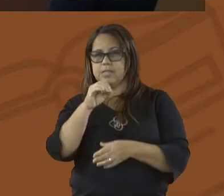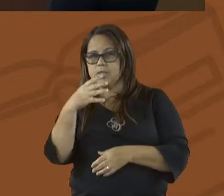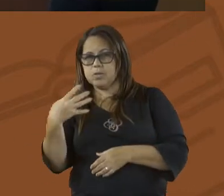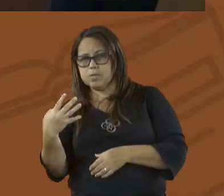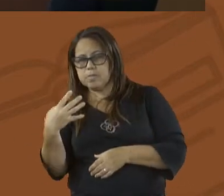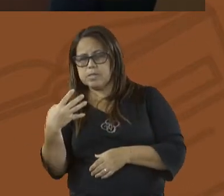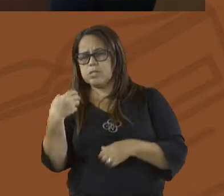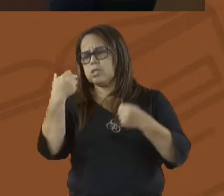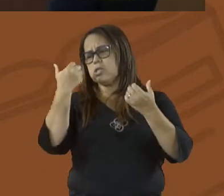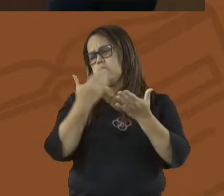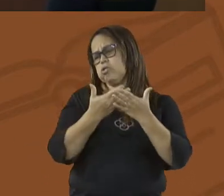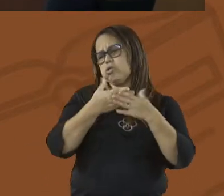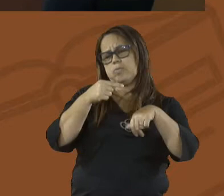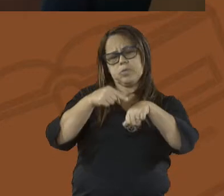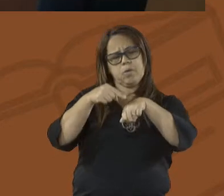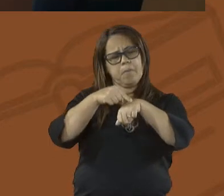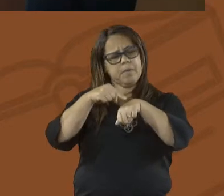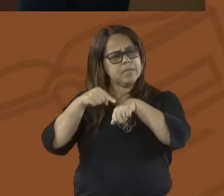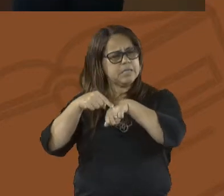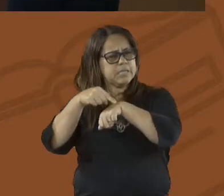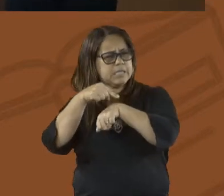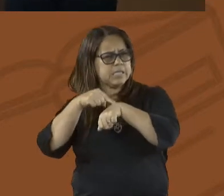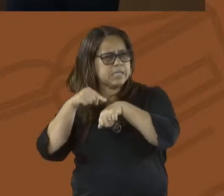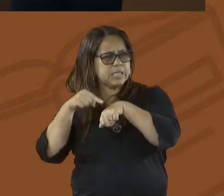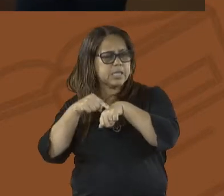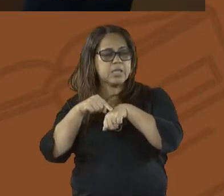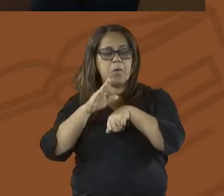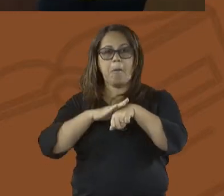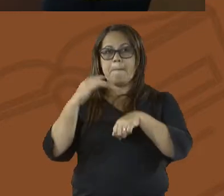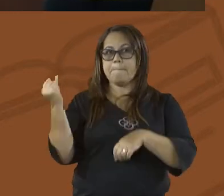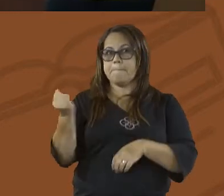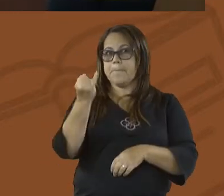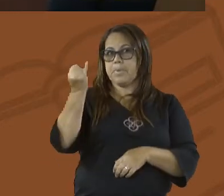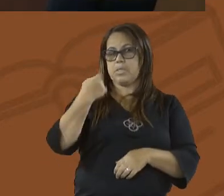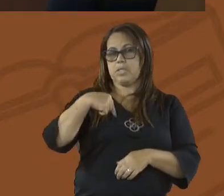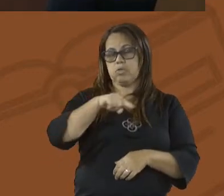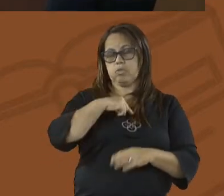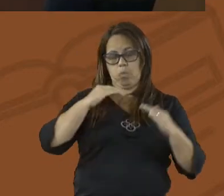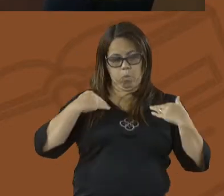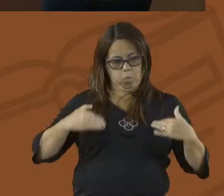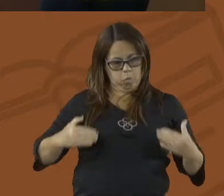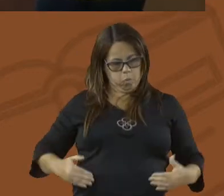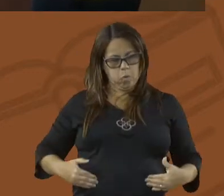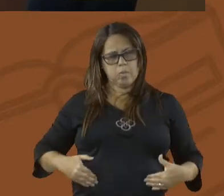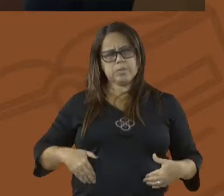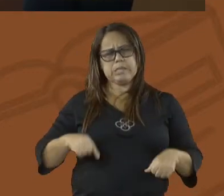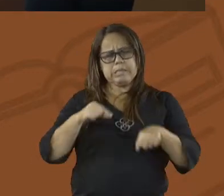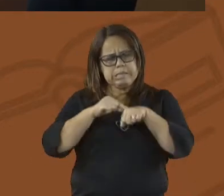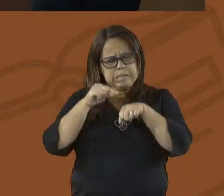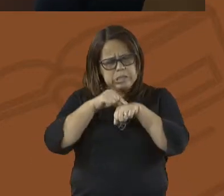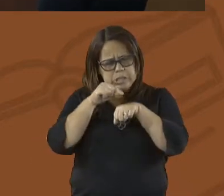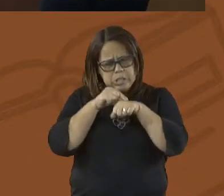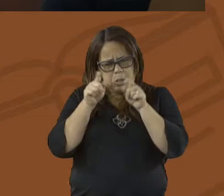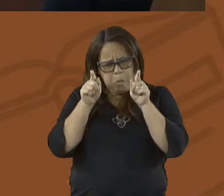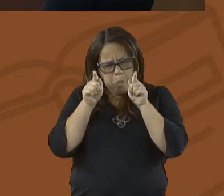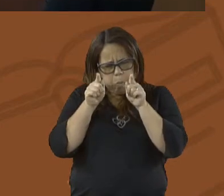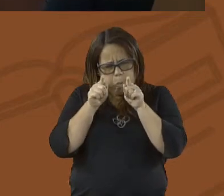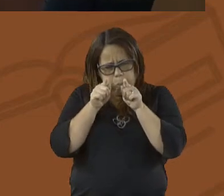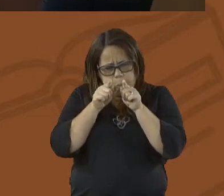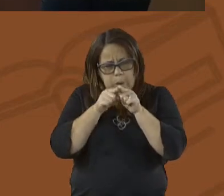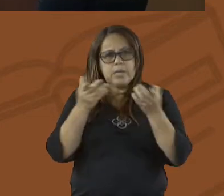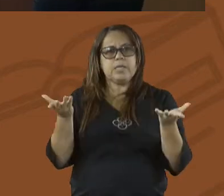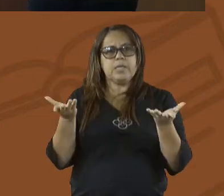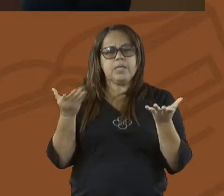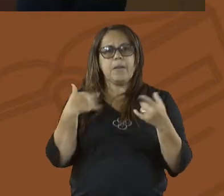sobre células. As células são a unidade básica do organismo. Então, elas são bem pequenininhas e